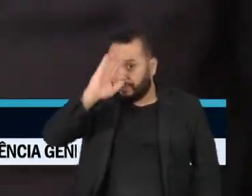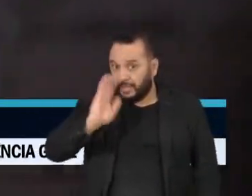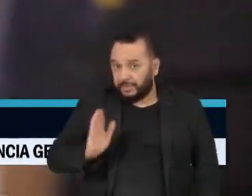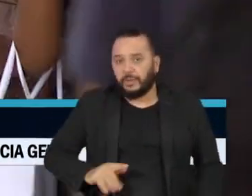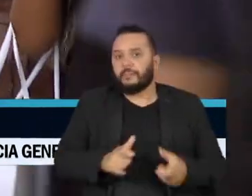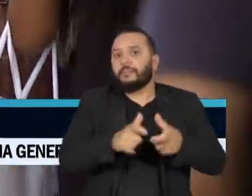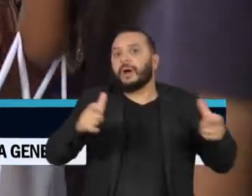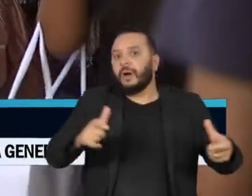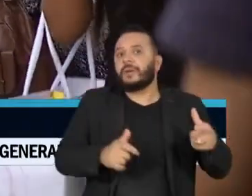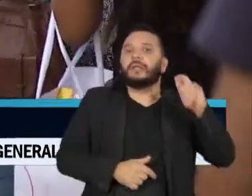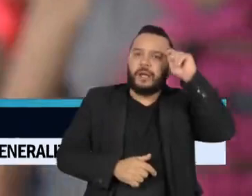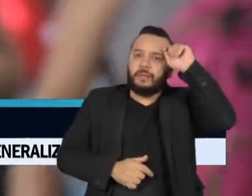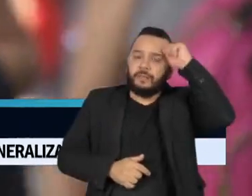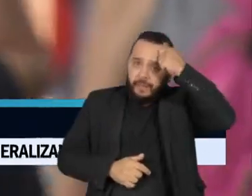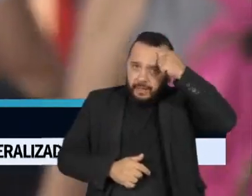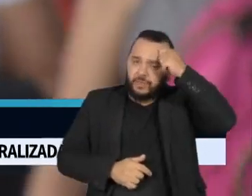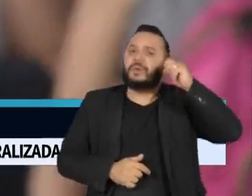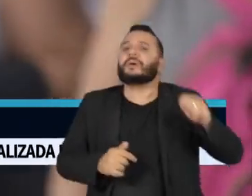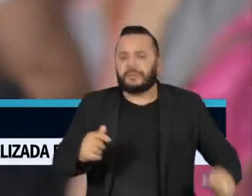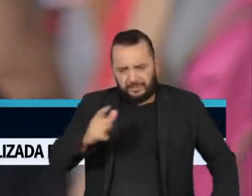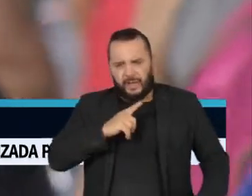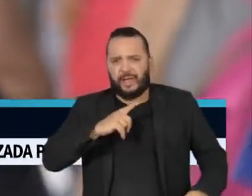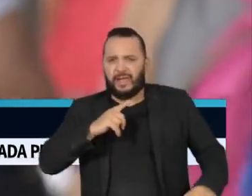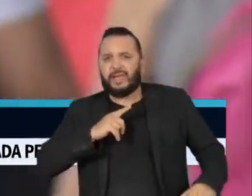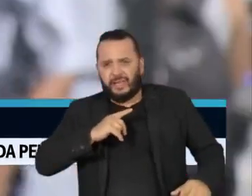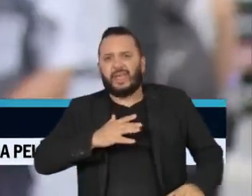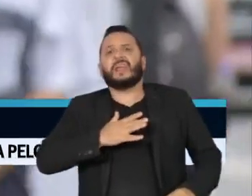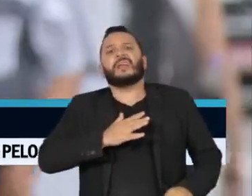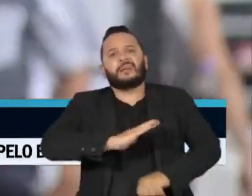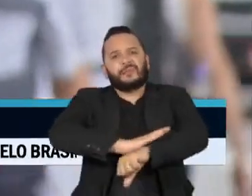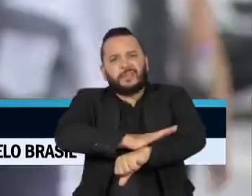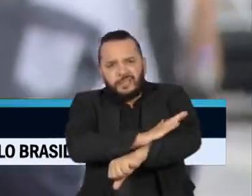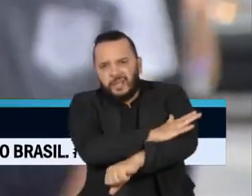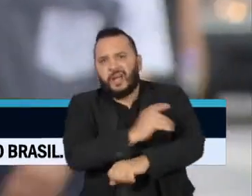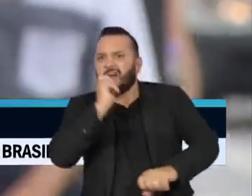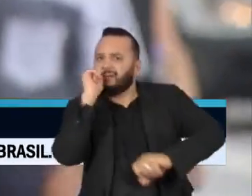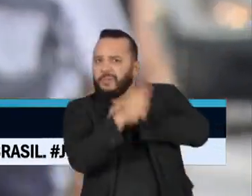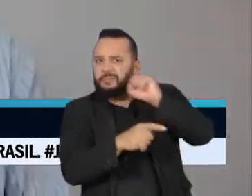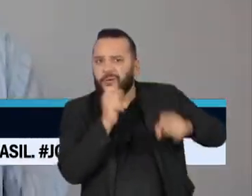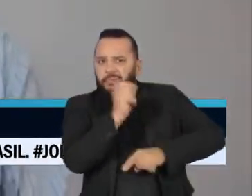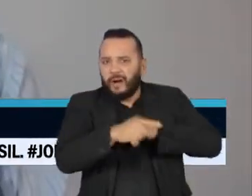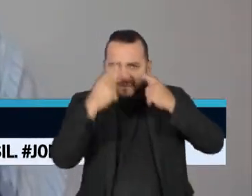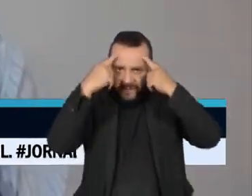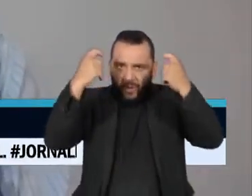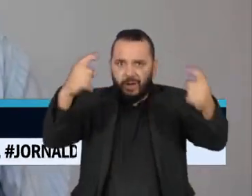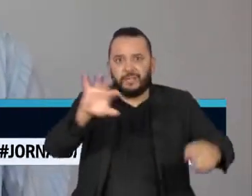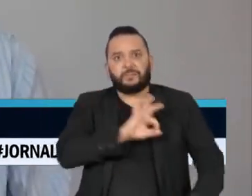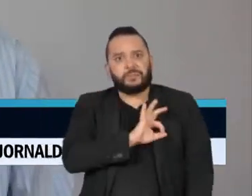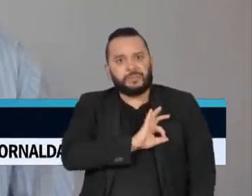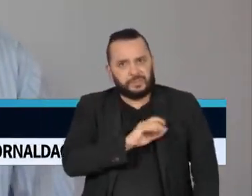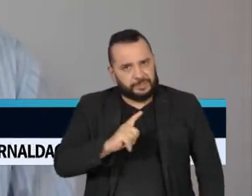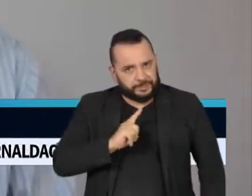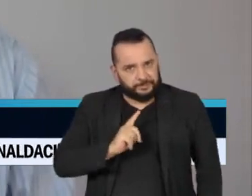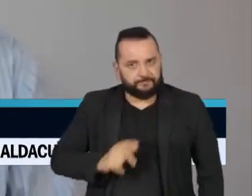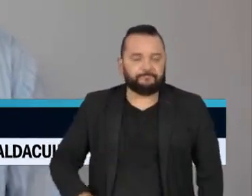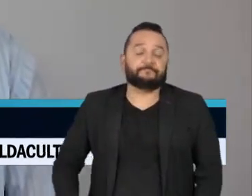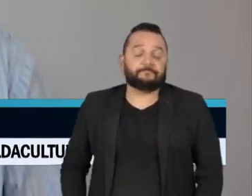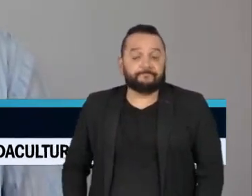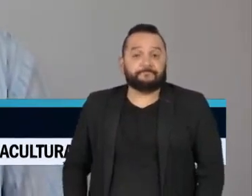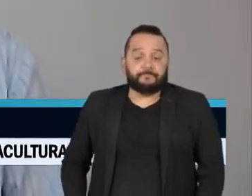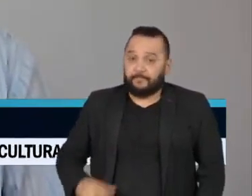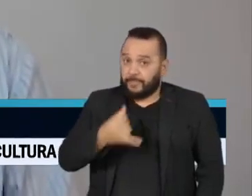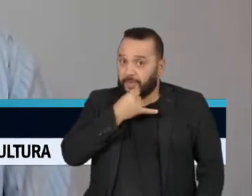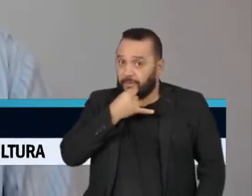branca, continuam sendo alvo de ataques, racismo e violência policial. Infelizmente, ao longo da